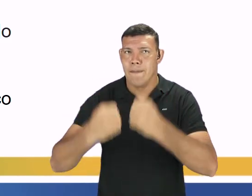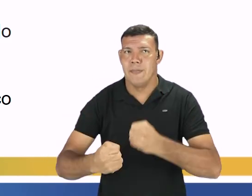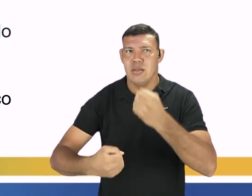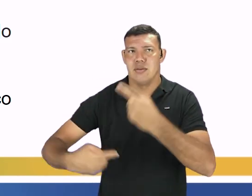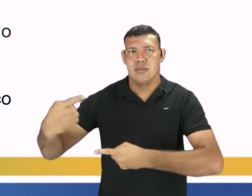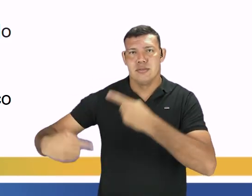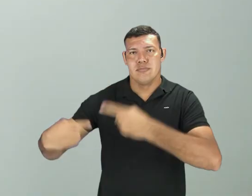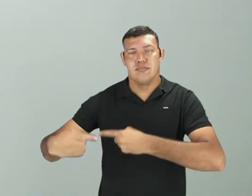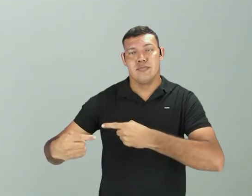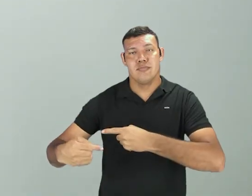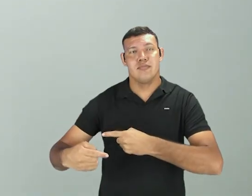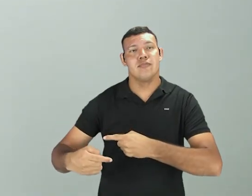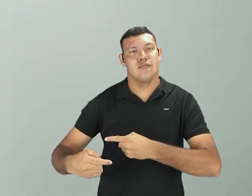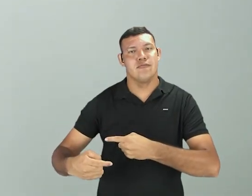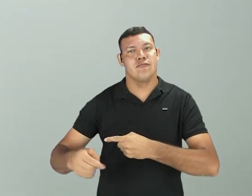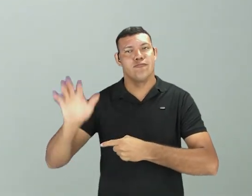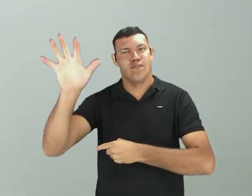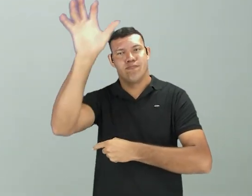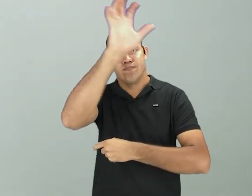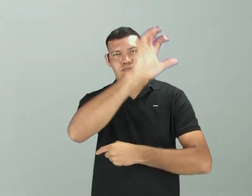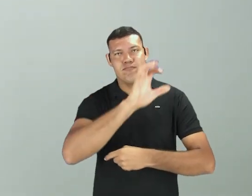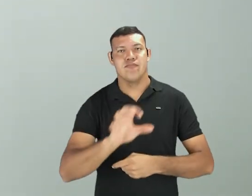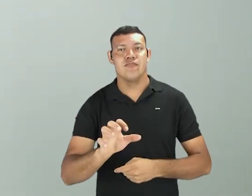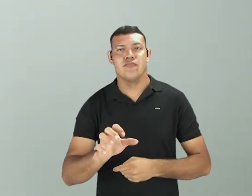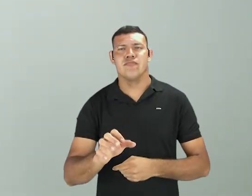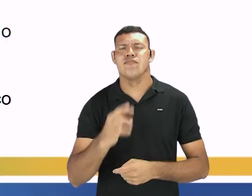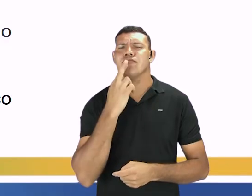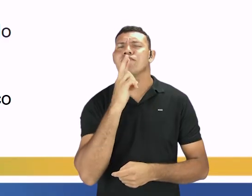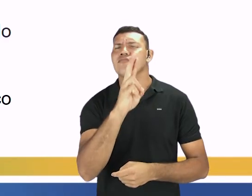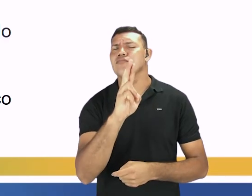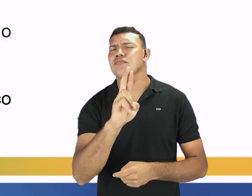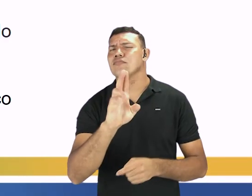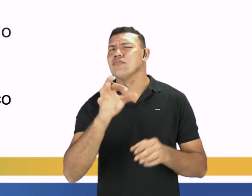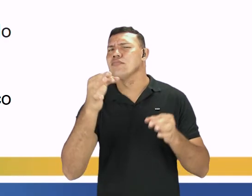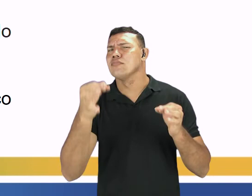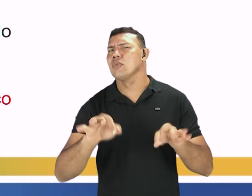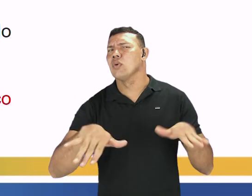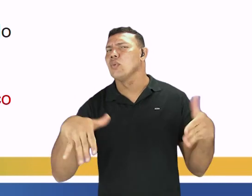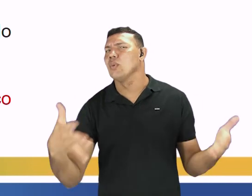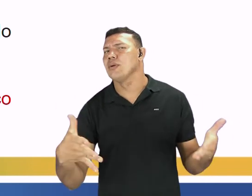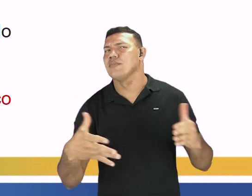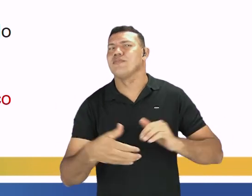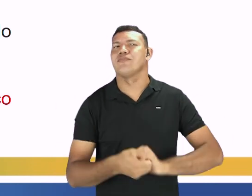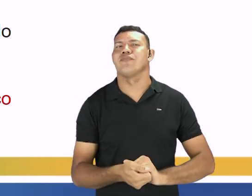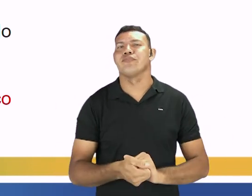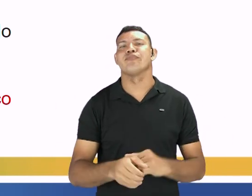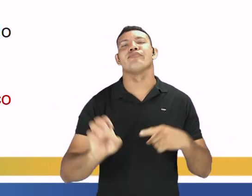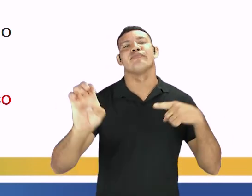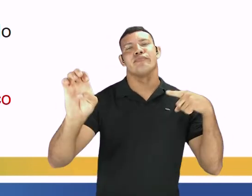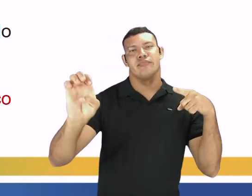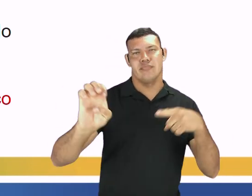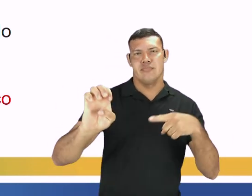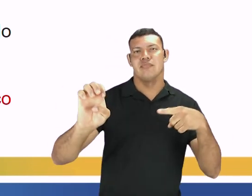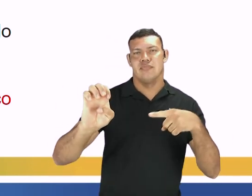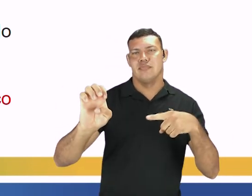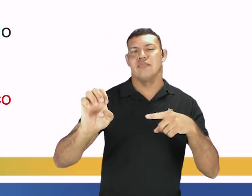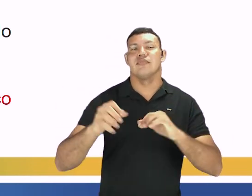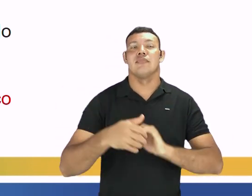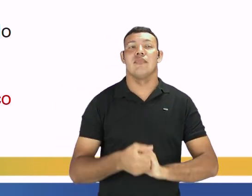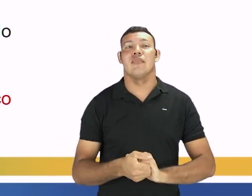E aí, pessoal, qual seria a alternativa correta? Claro que temos a alternativa